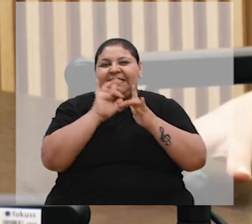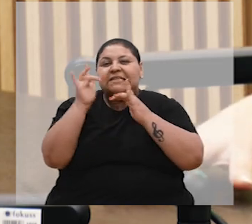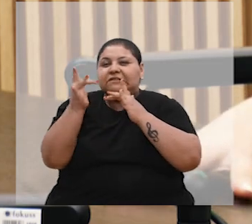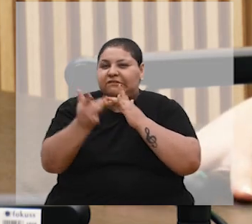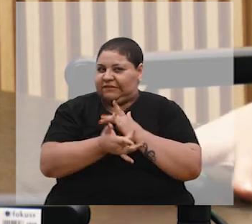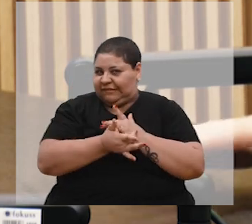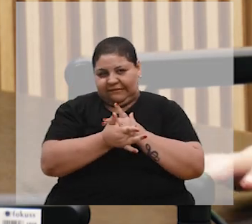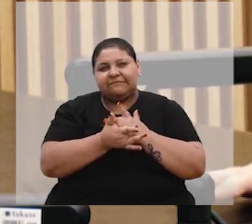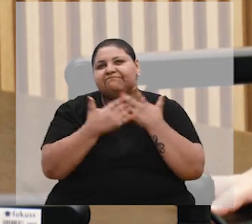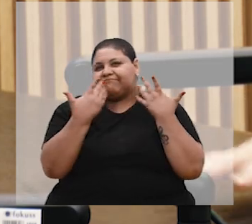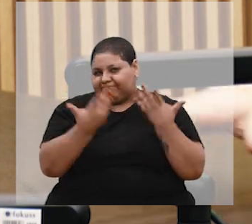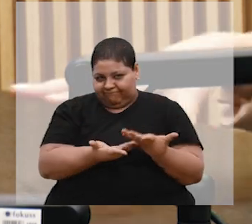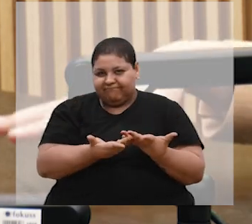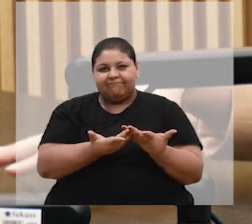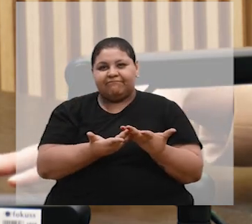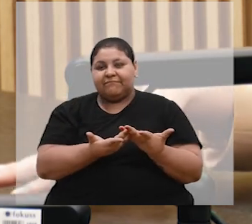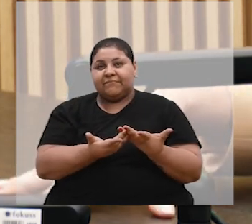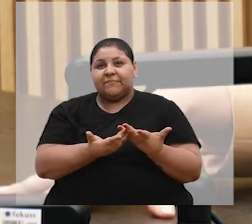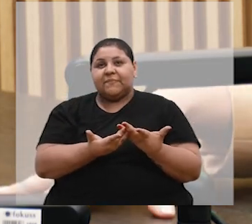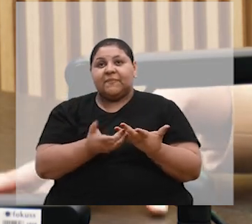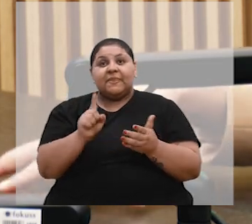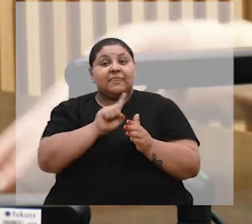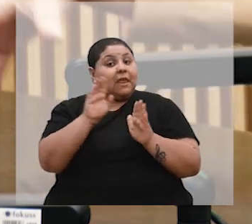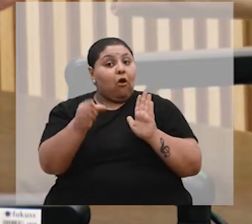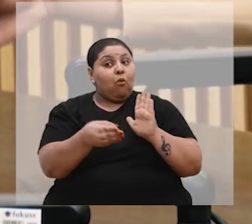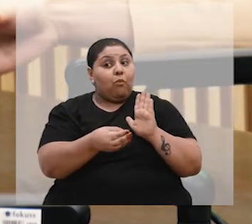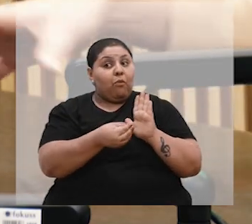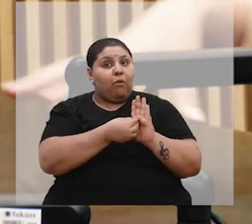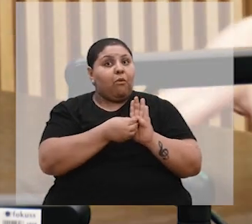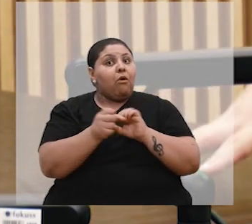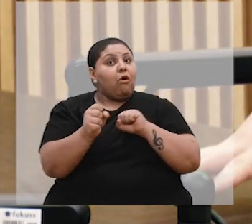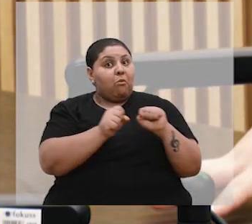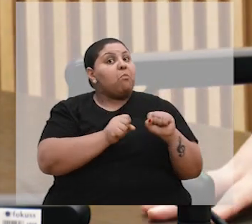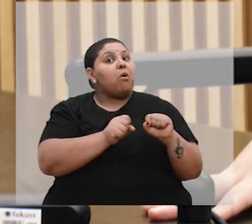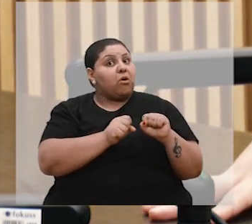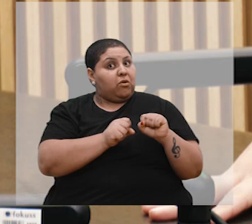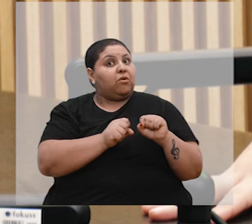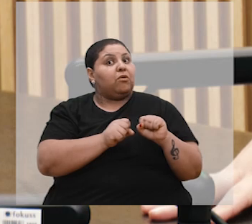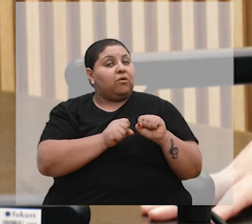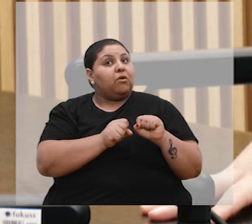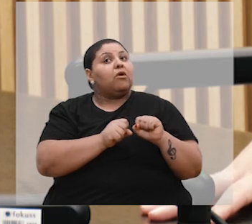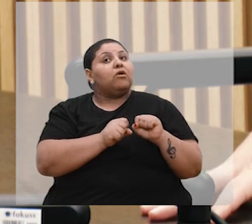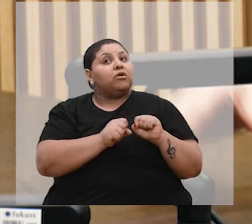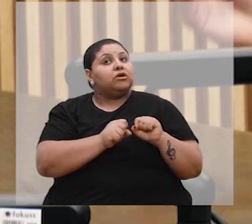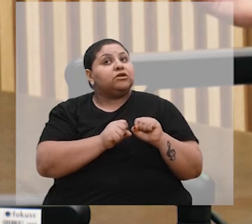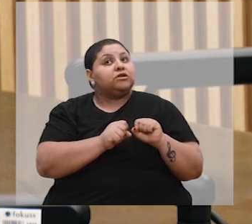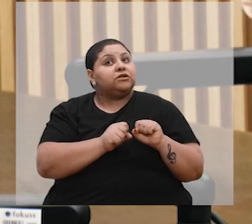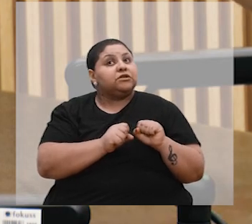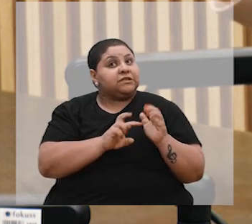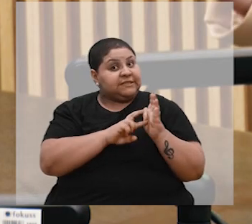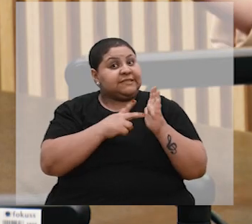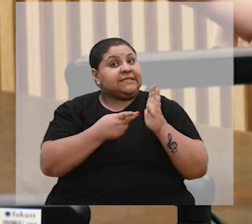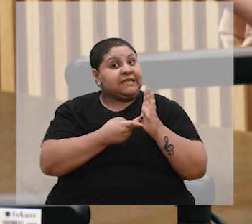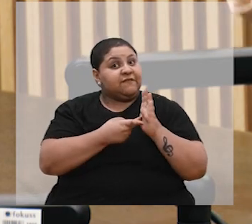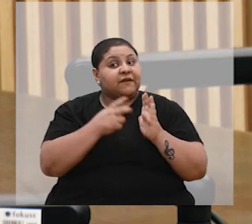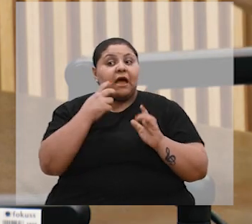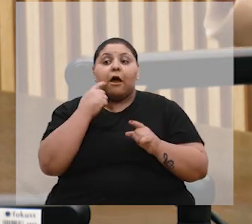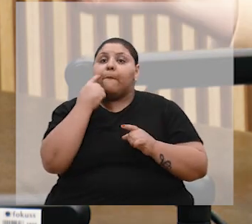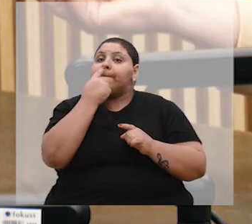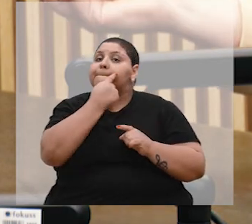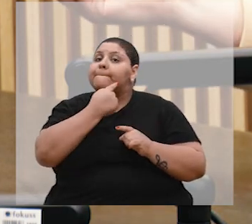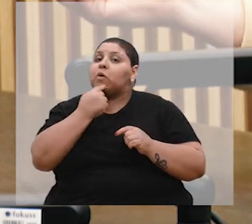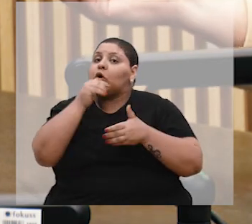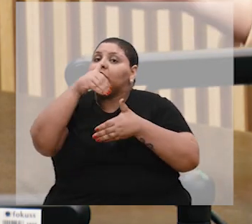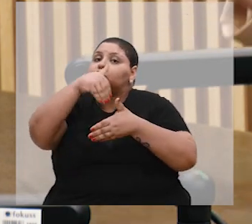isso é inevitável. Então, não publique, porque também pode ser uma extensão dessa forma de promover alguém